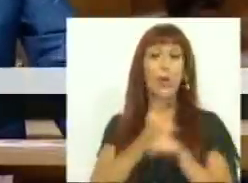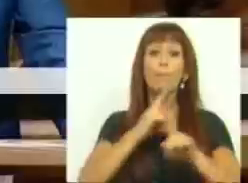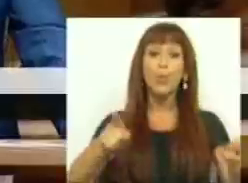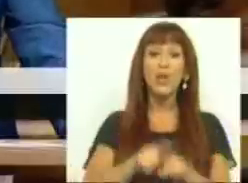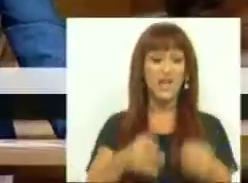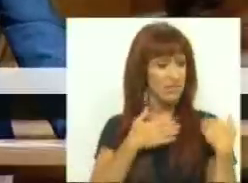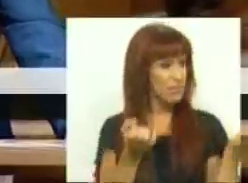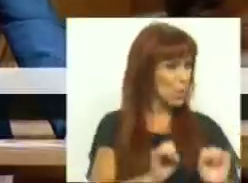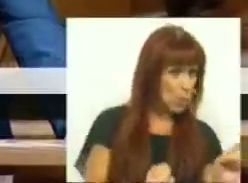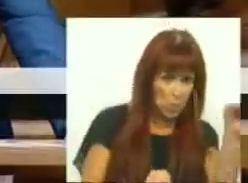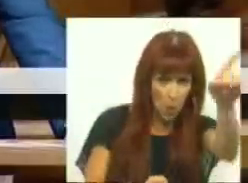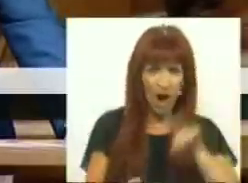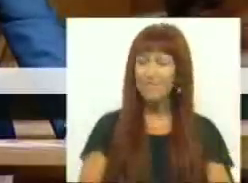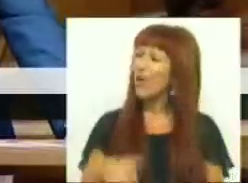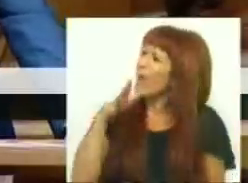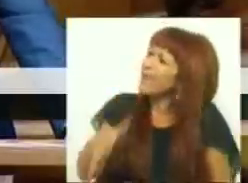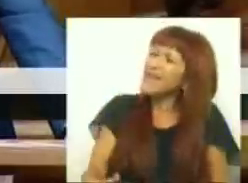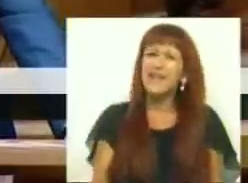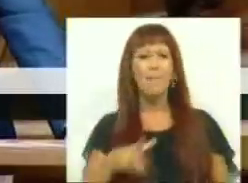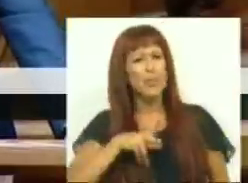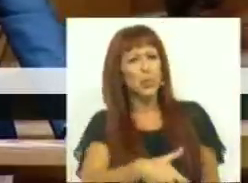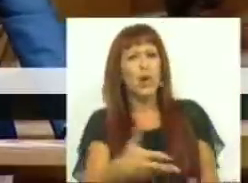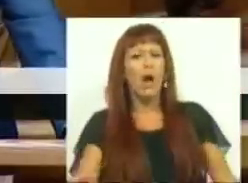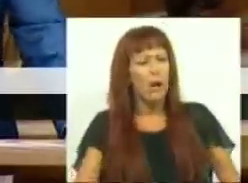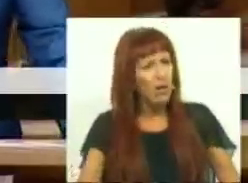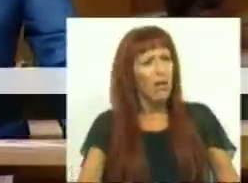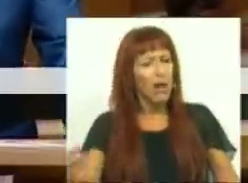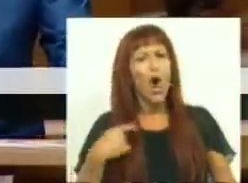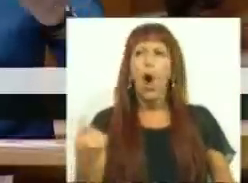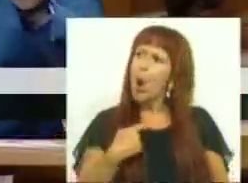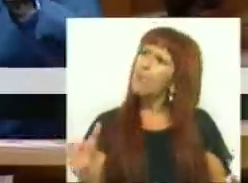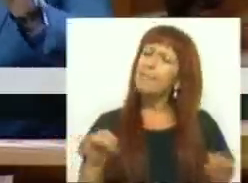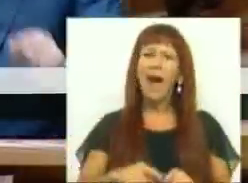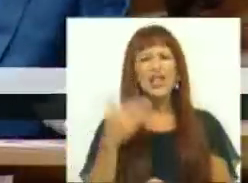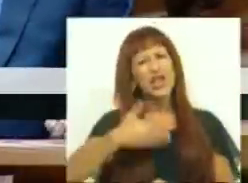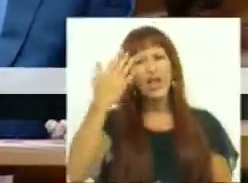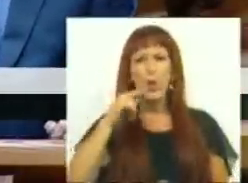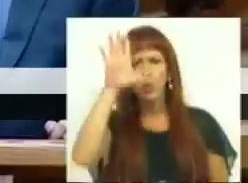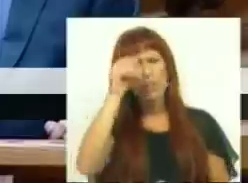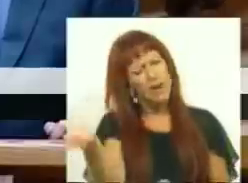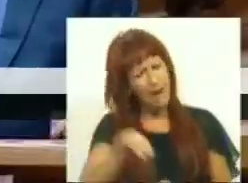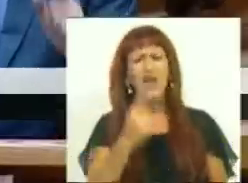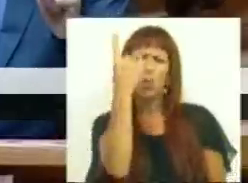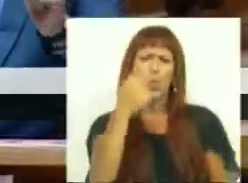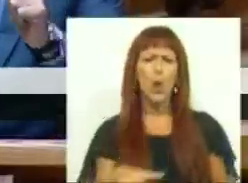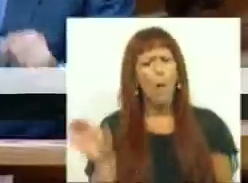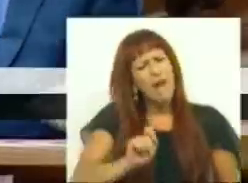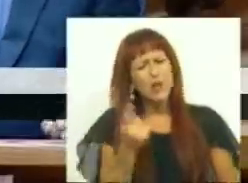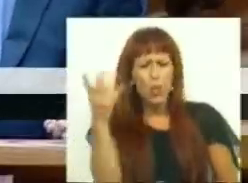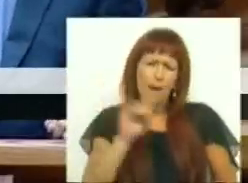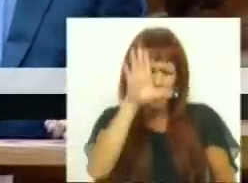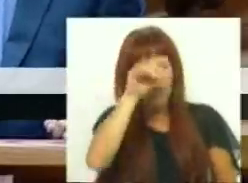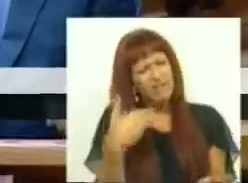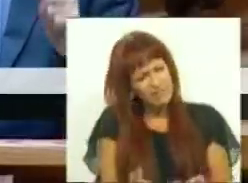Porque irresponsável seria dizer a Portugal que devemos ter mais um dia deste Governo, ou mais um mês